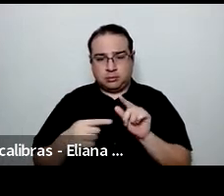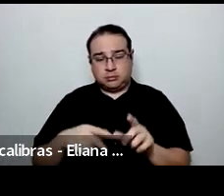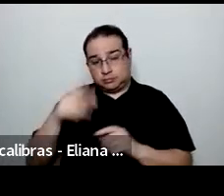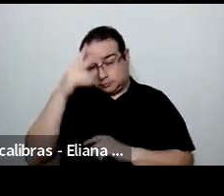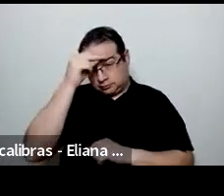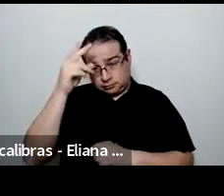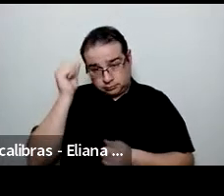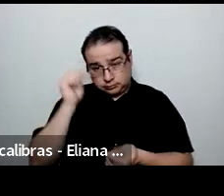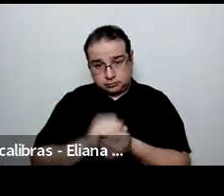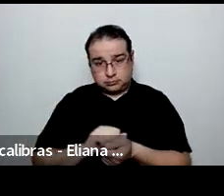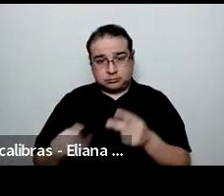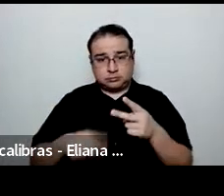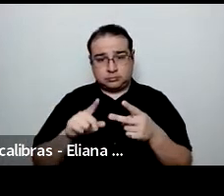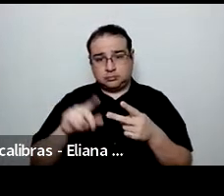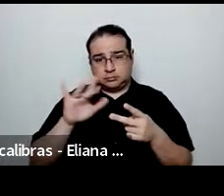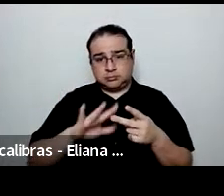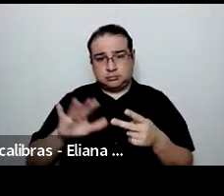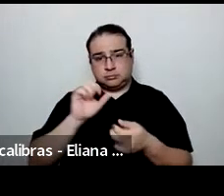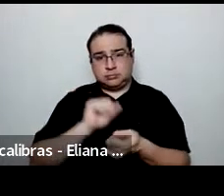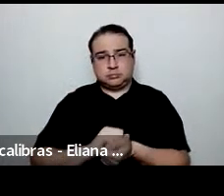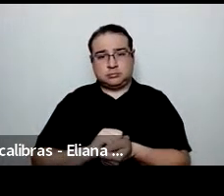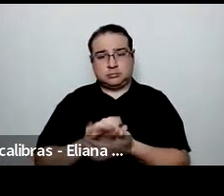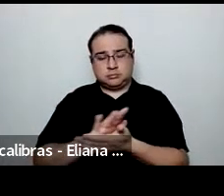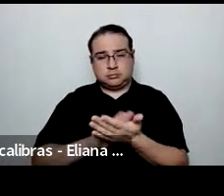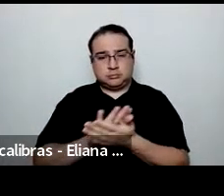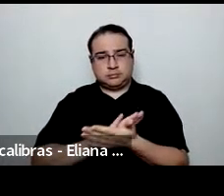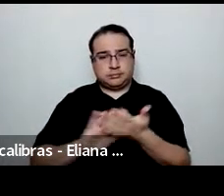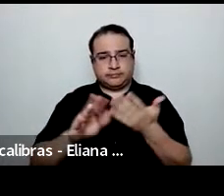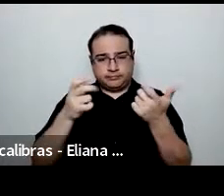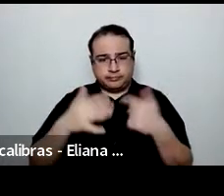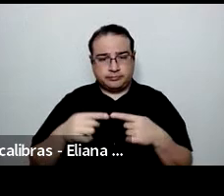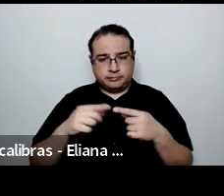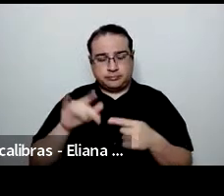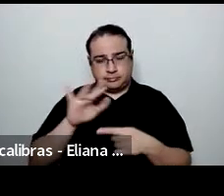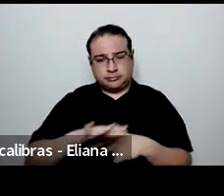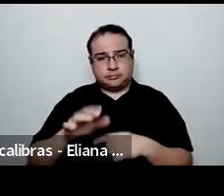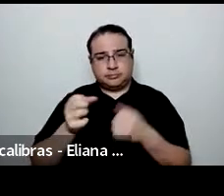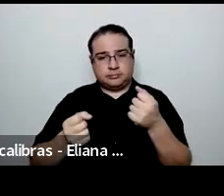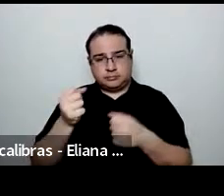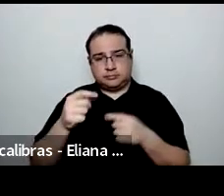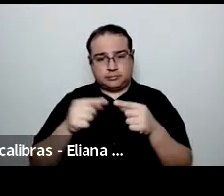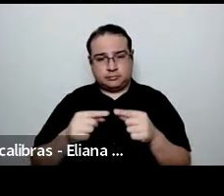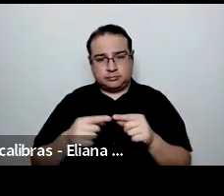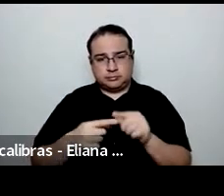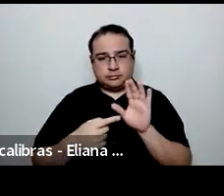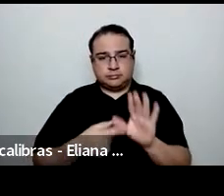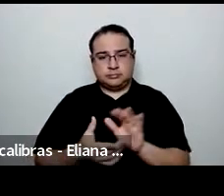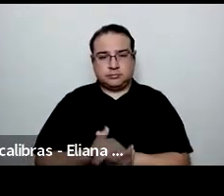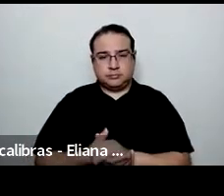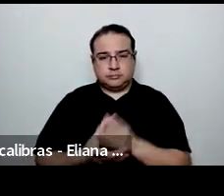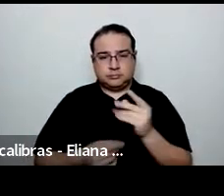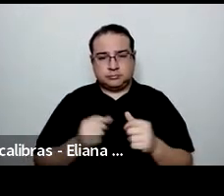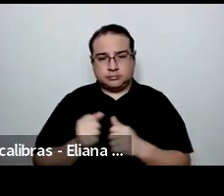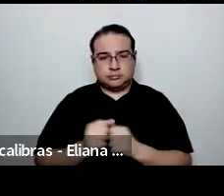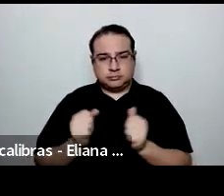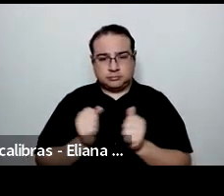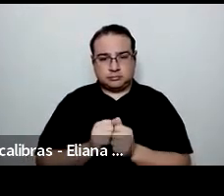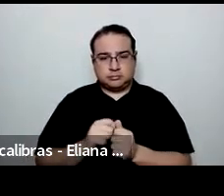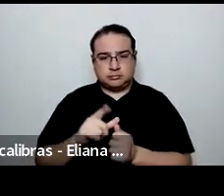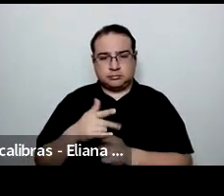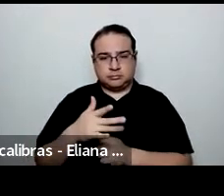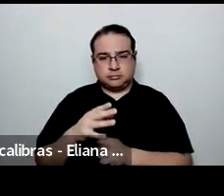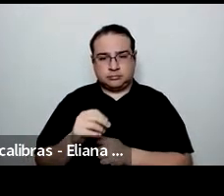prefeitura e temos essas imagens que nada disso imagens de de carros de som mas sem nenhuma identificação sem uma ligação